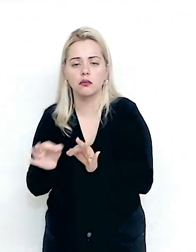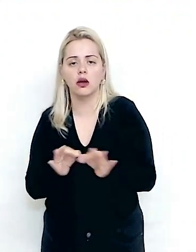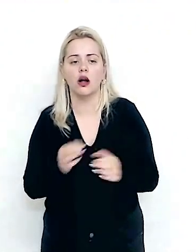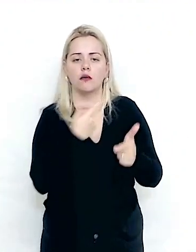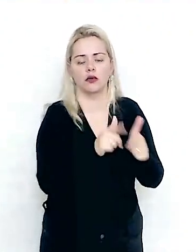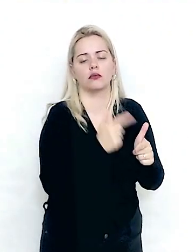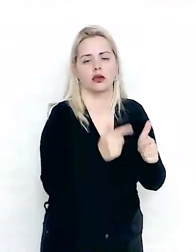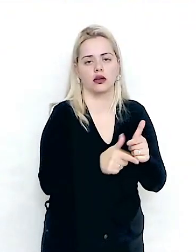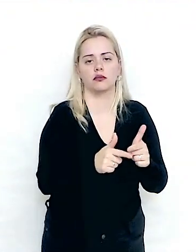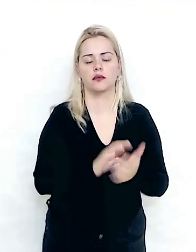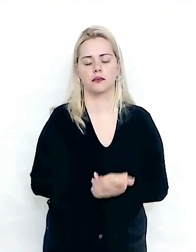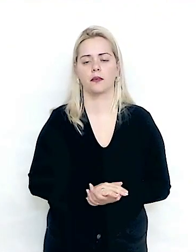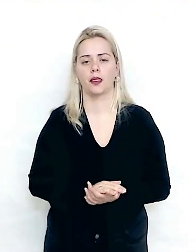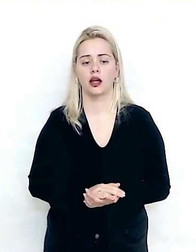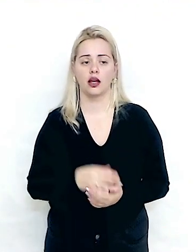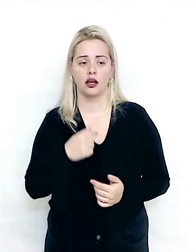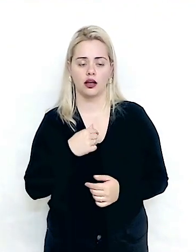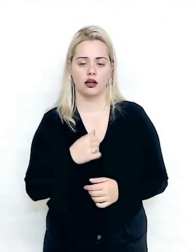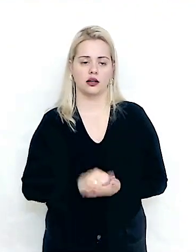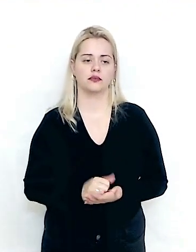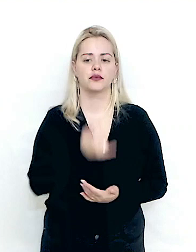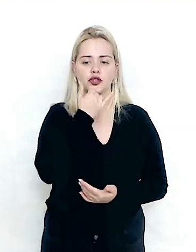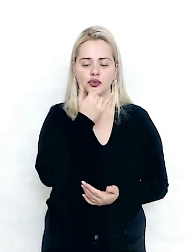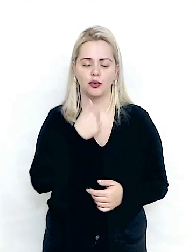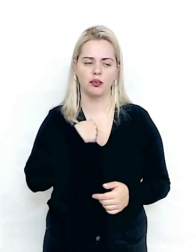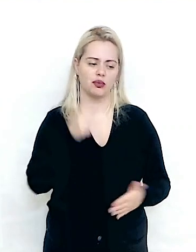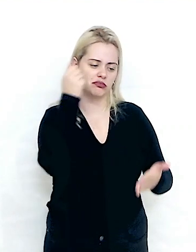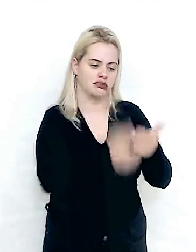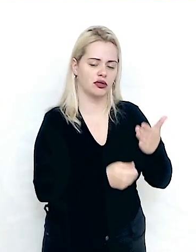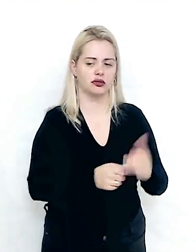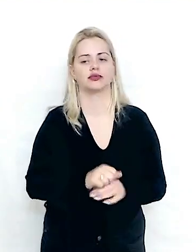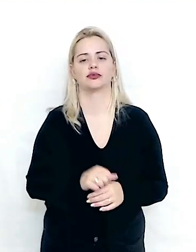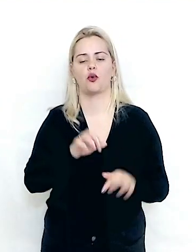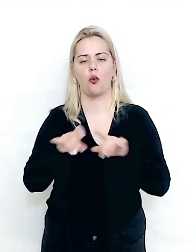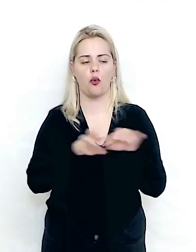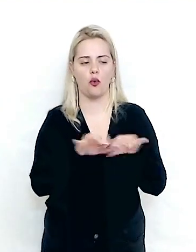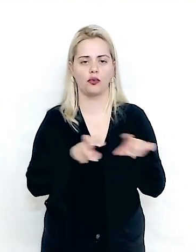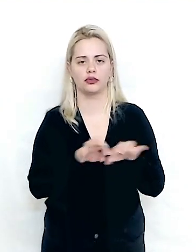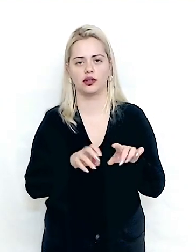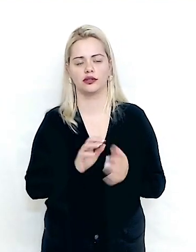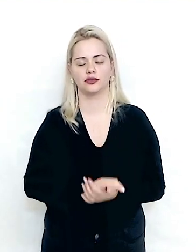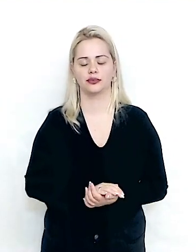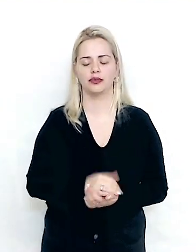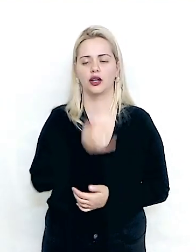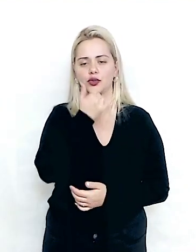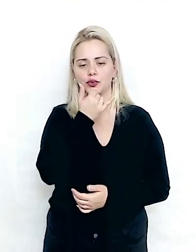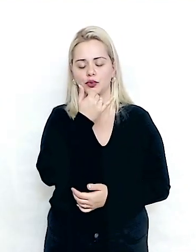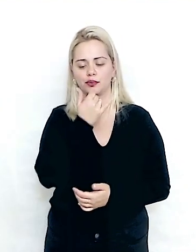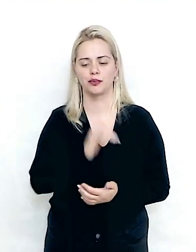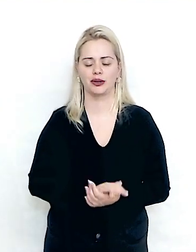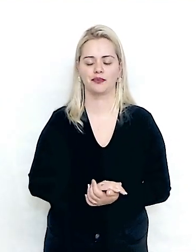serviço diplomático brasileiro. Perdão, eu estou batendo aqui no computador, imagino que quem está me vendo pode ter achado muito estranho, mas é